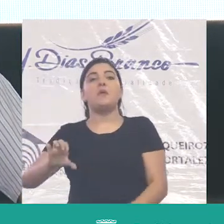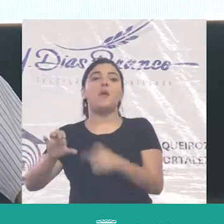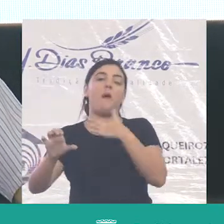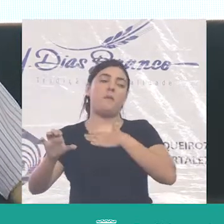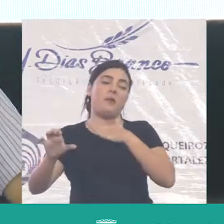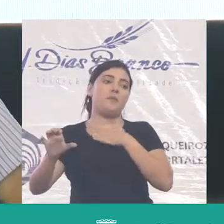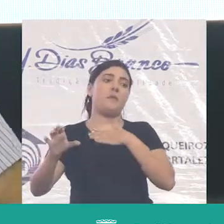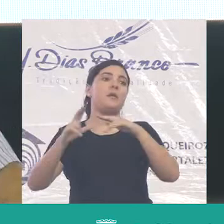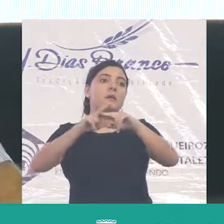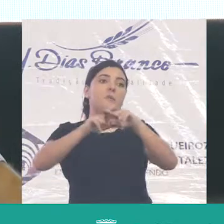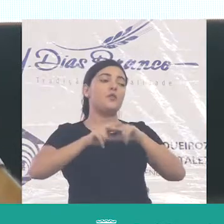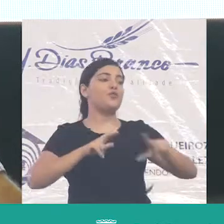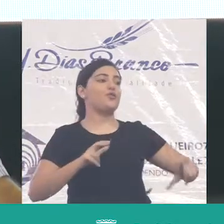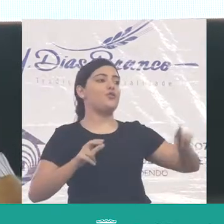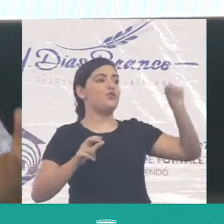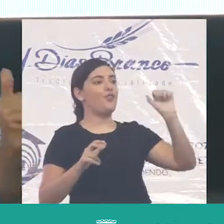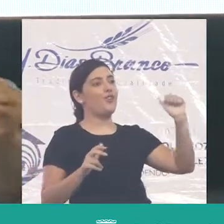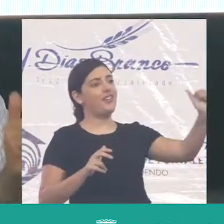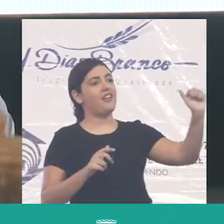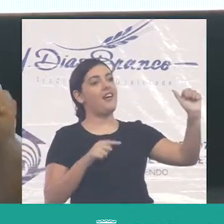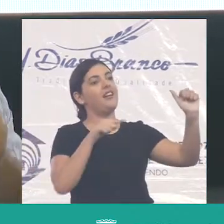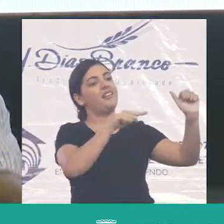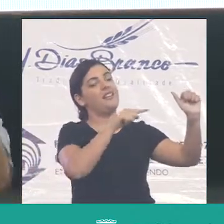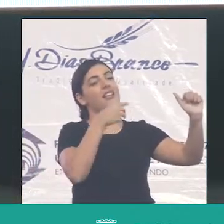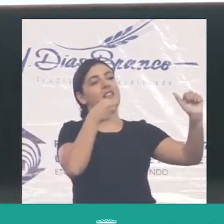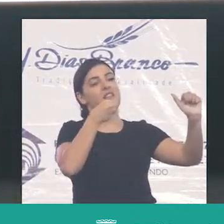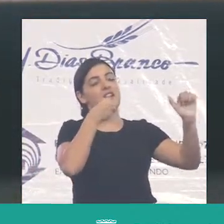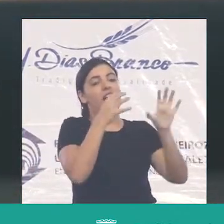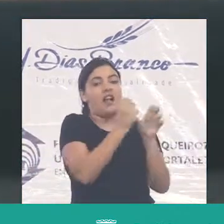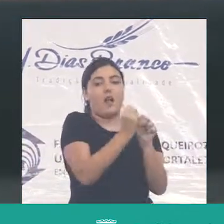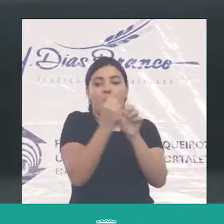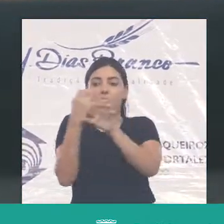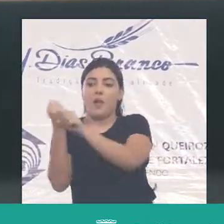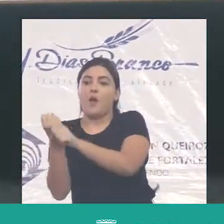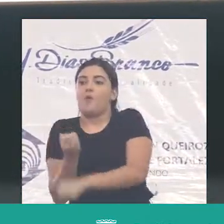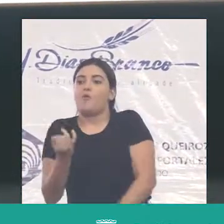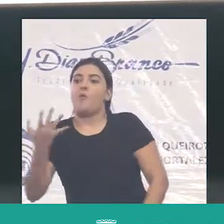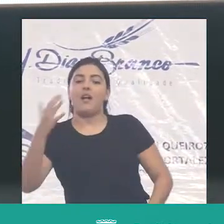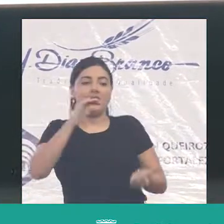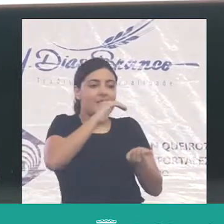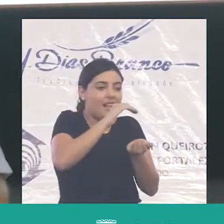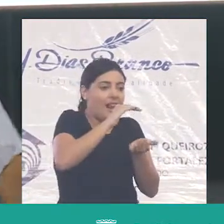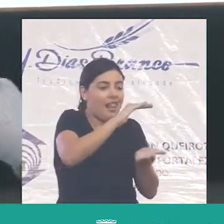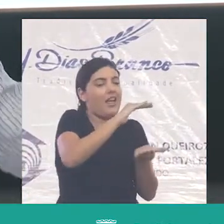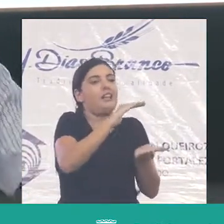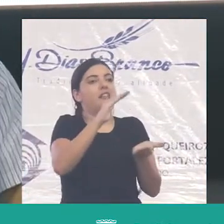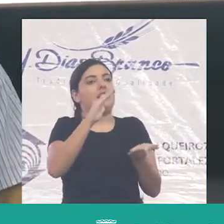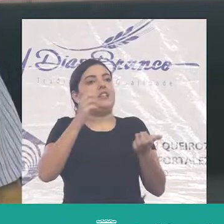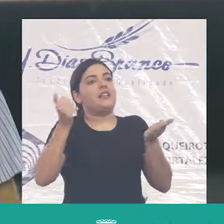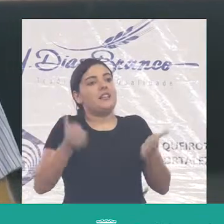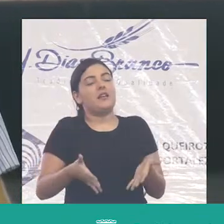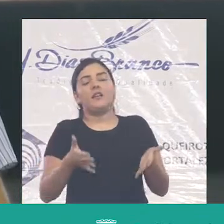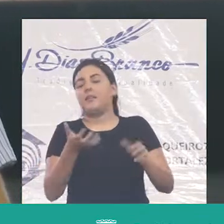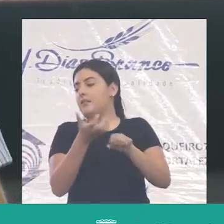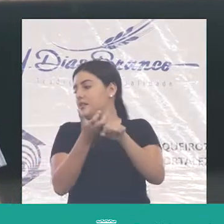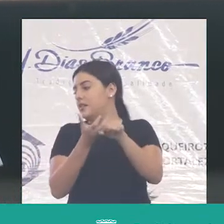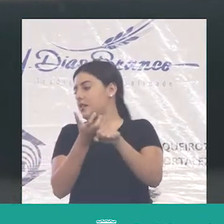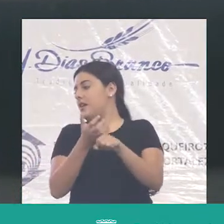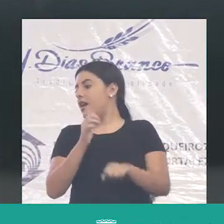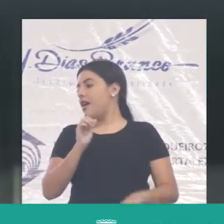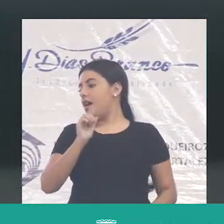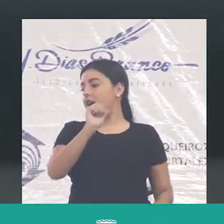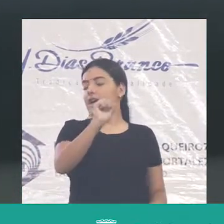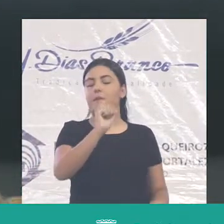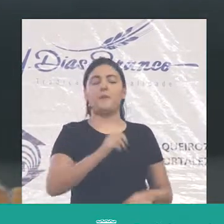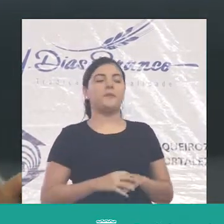mim. Então a grande sacada era você realmente calcular quantas latas e quanto ia gastar no final. O gabarito dessa questão é letra